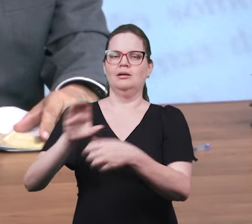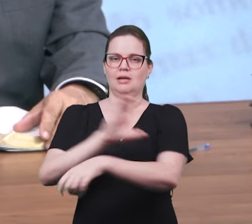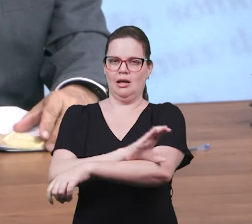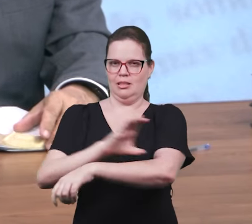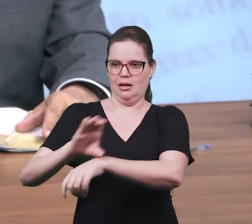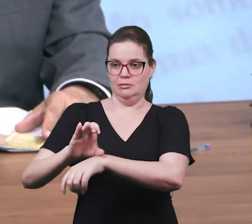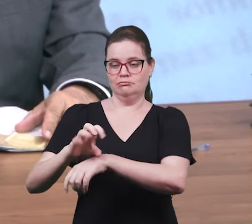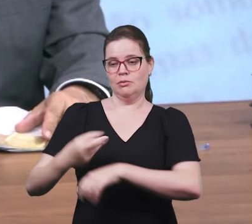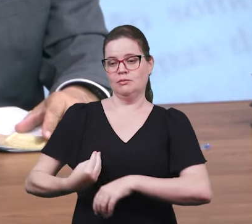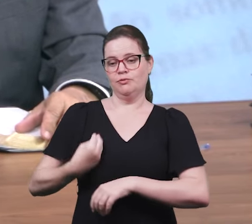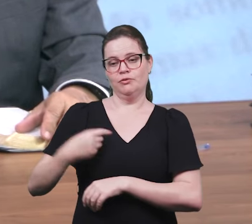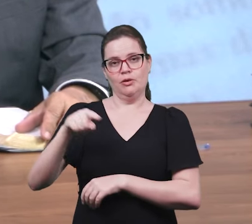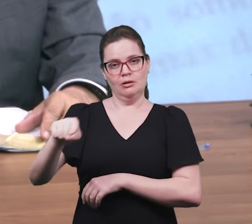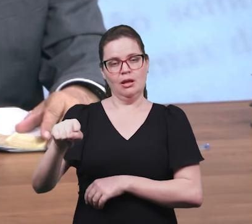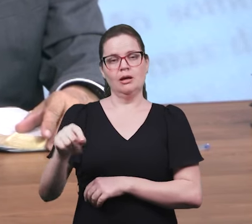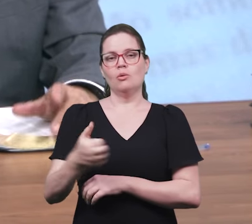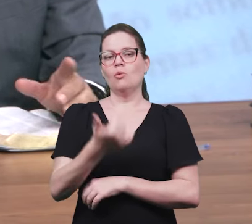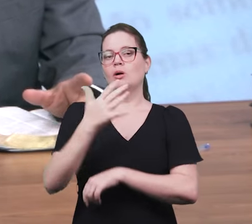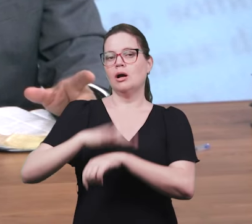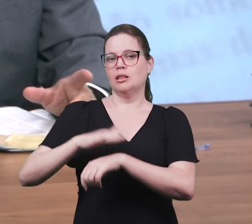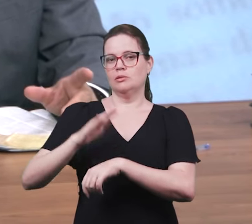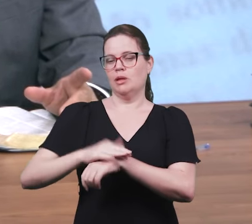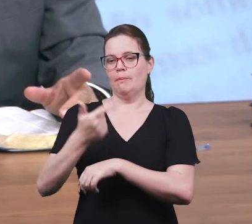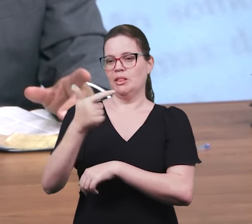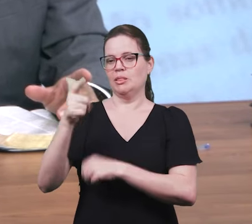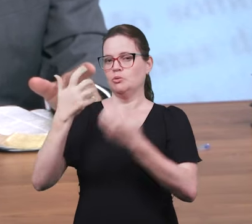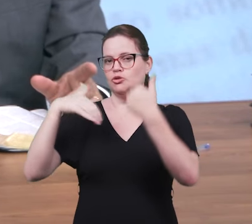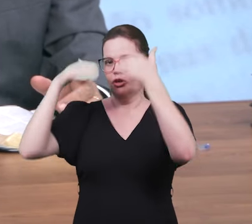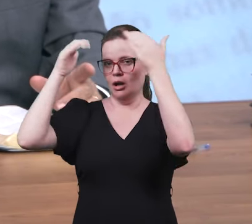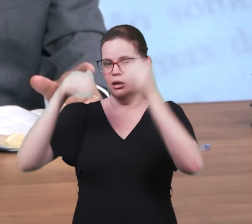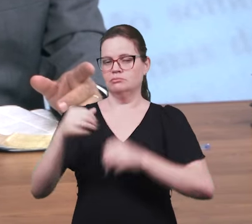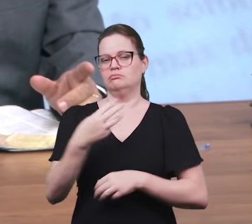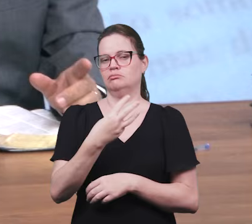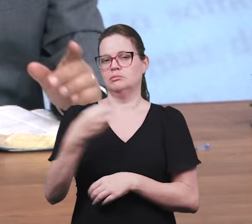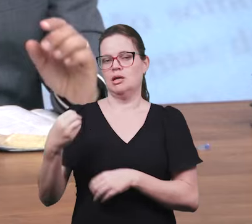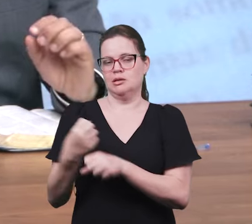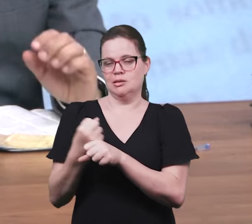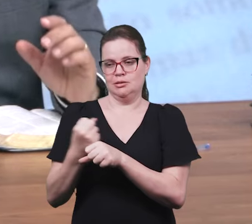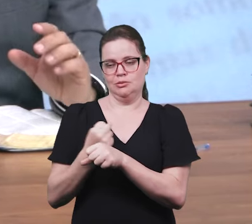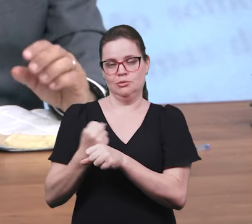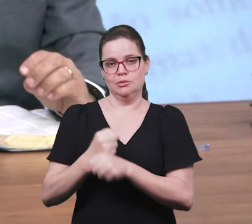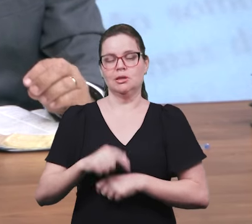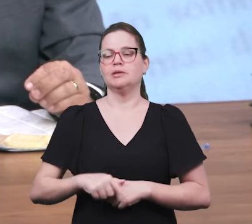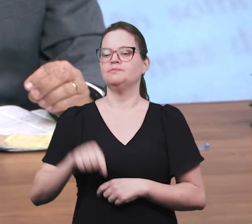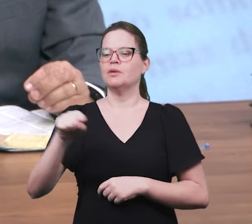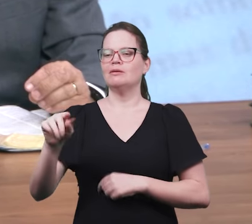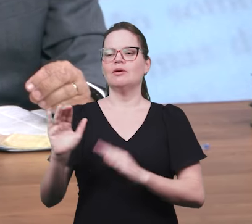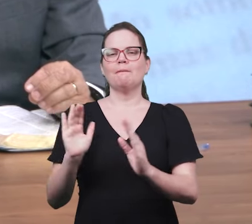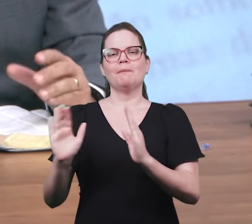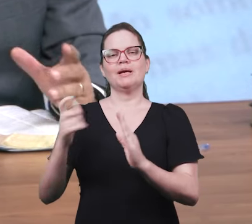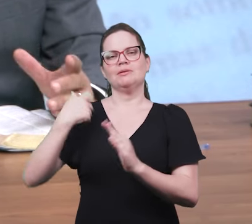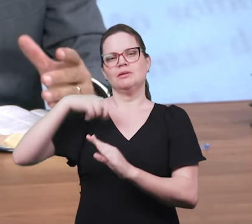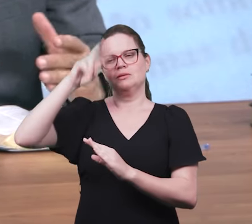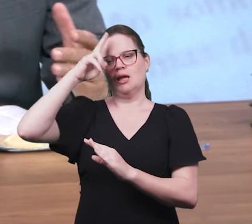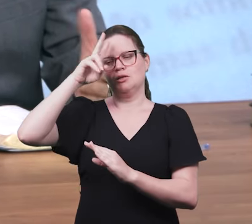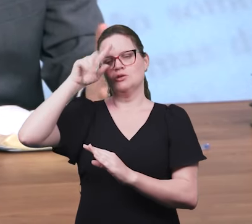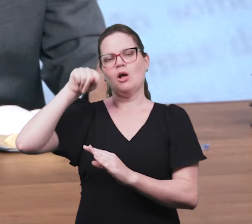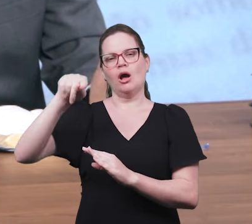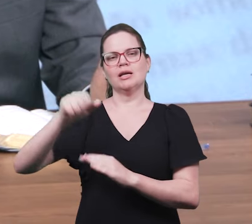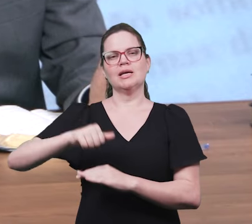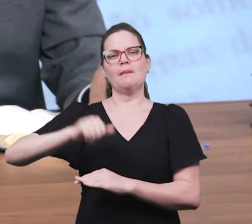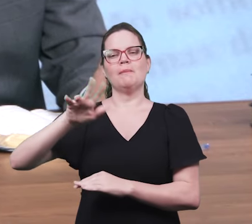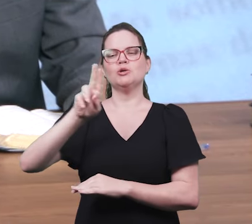anos viveu em Canaã, sem rei, num período da história conhecido como o período